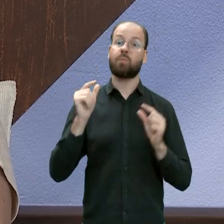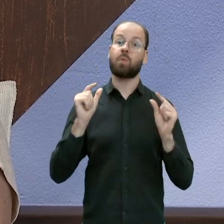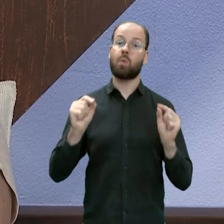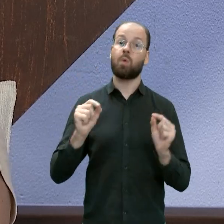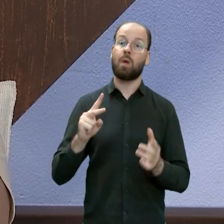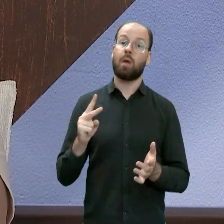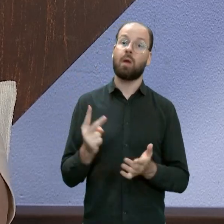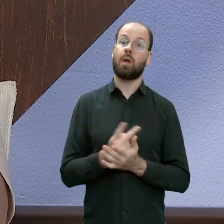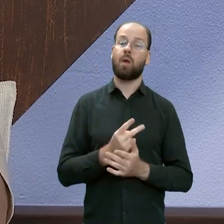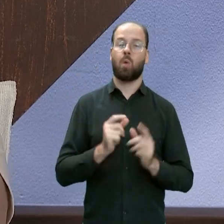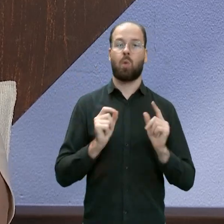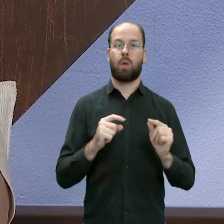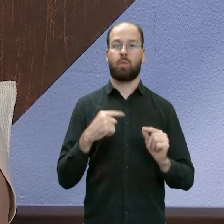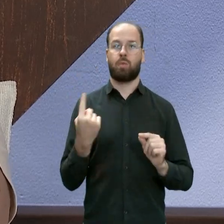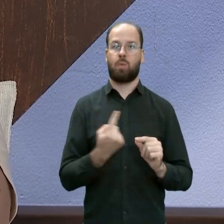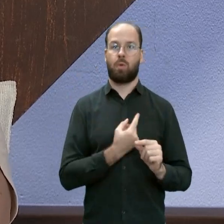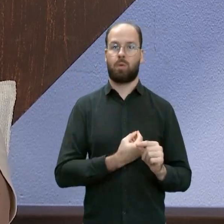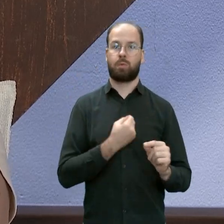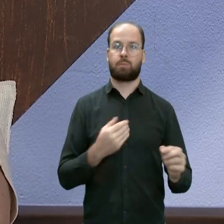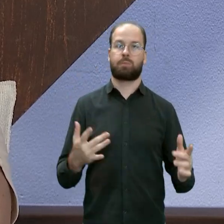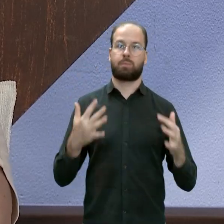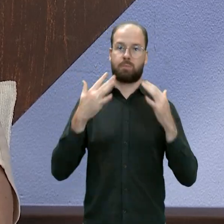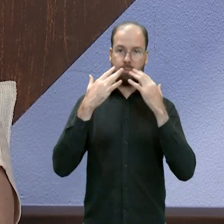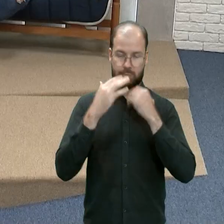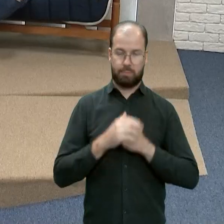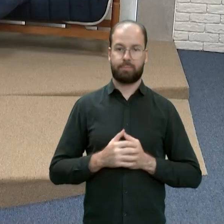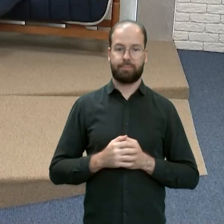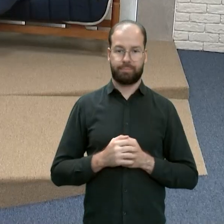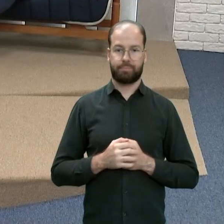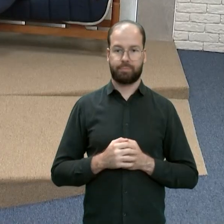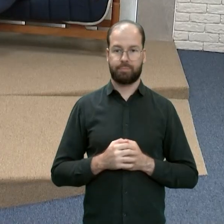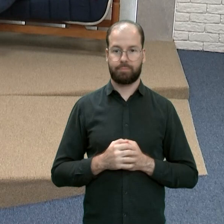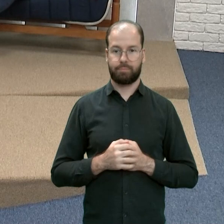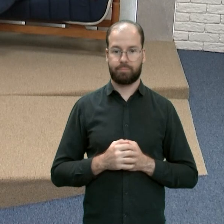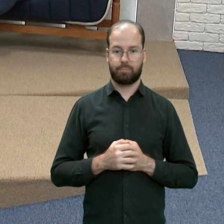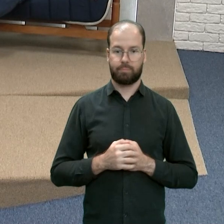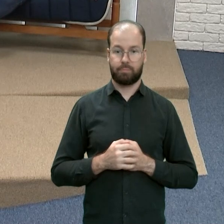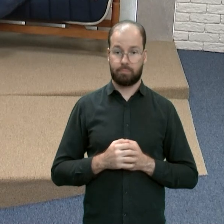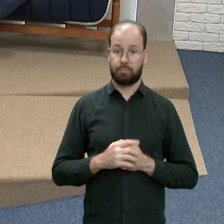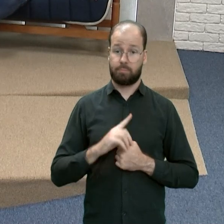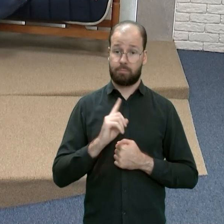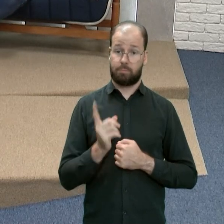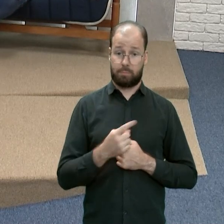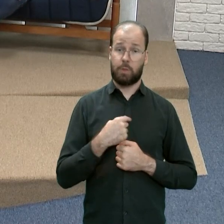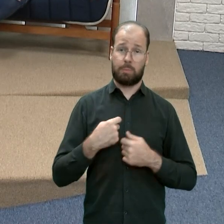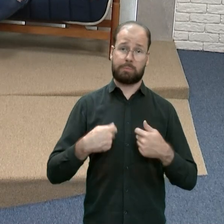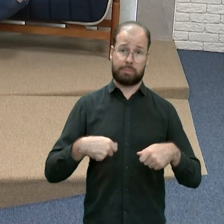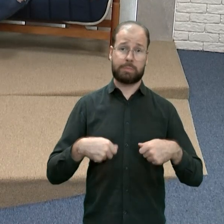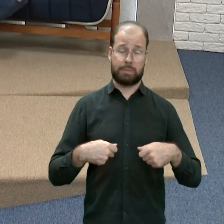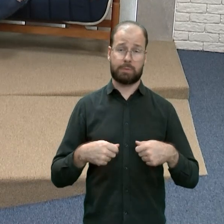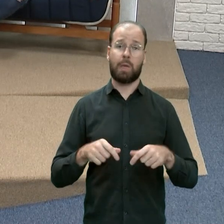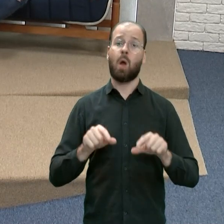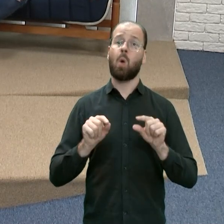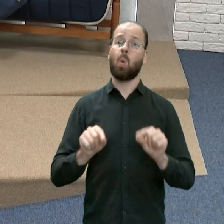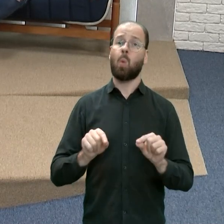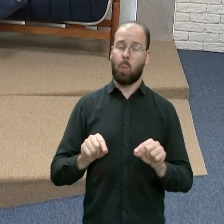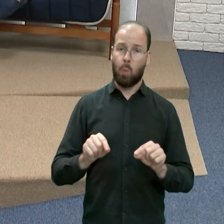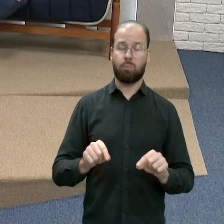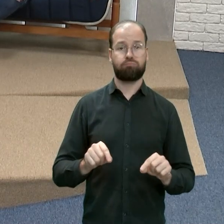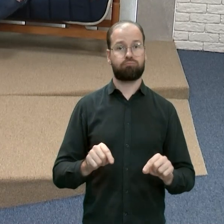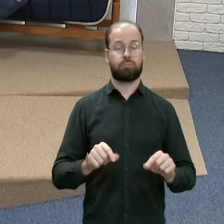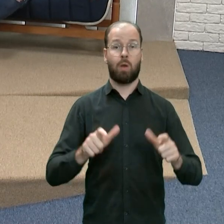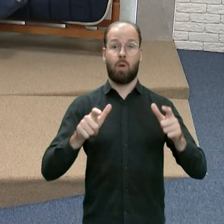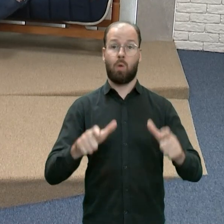acontecendo, o que a gente está respirando. E a gente precisa deixar viver num